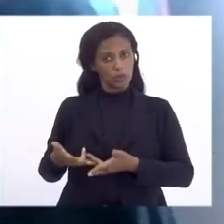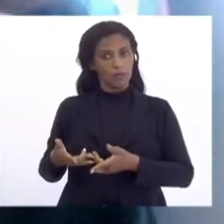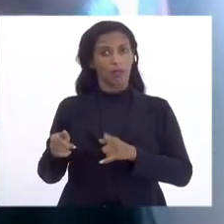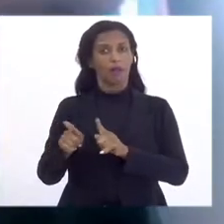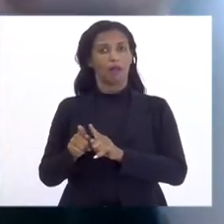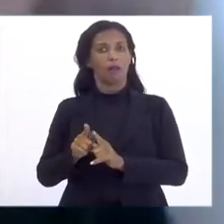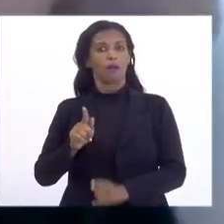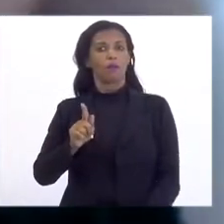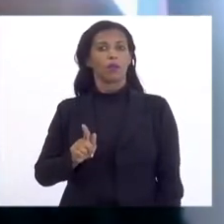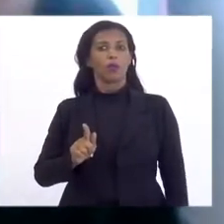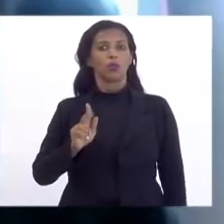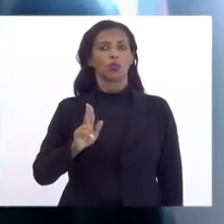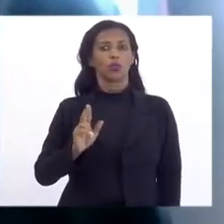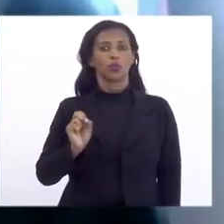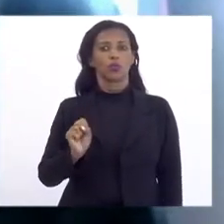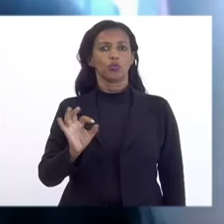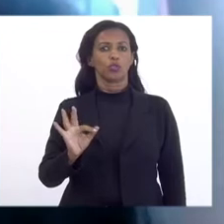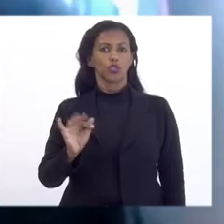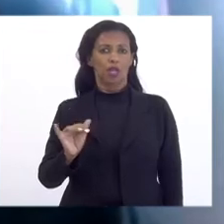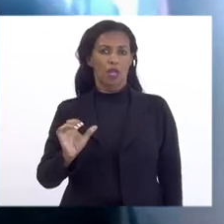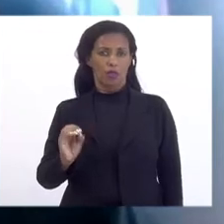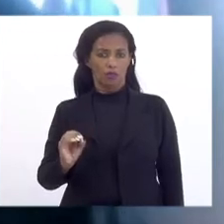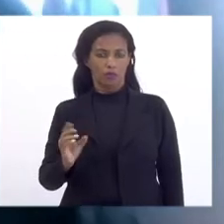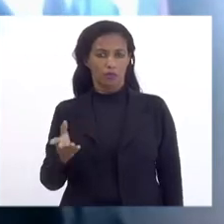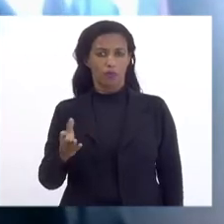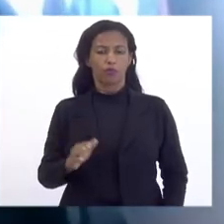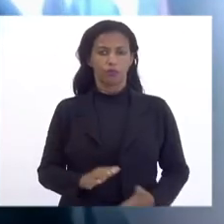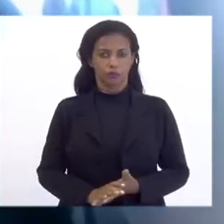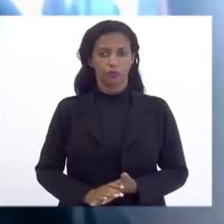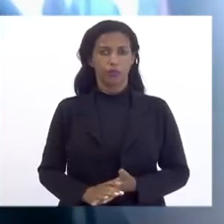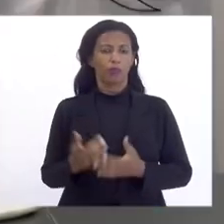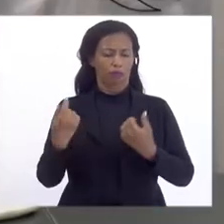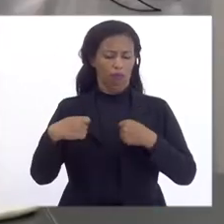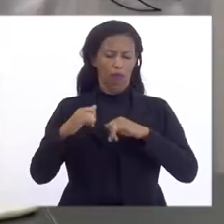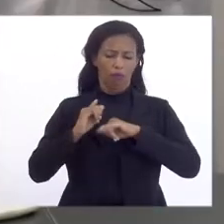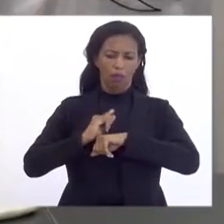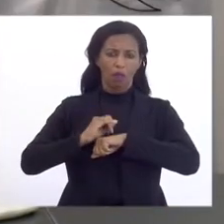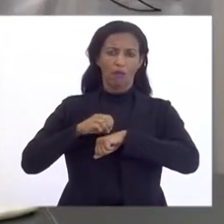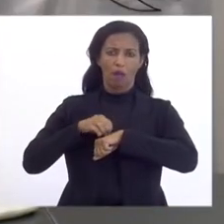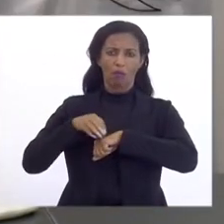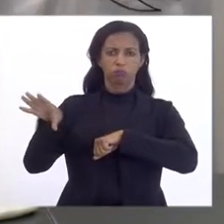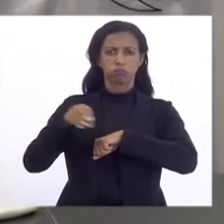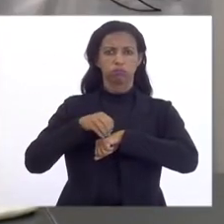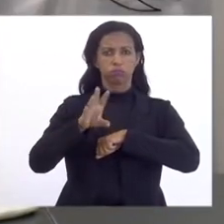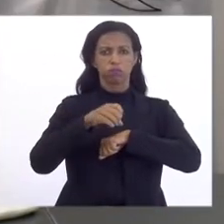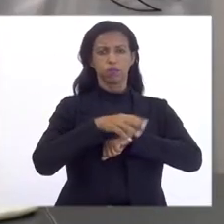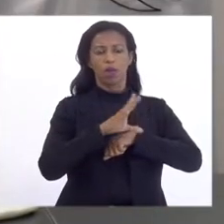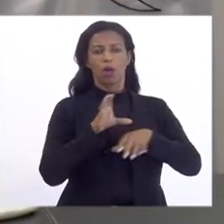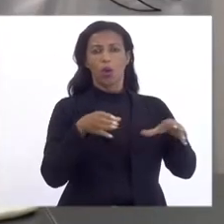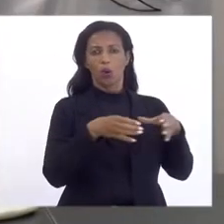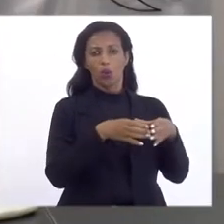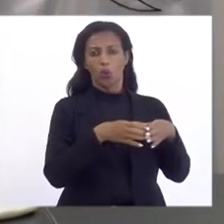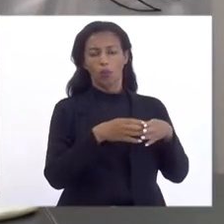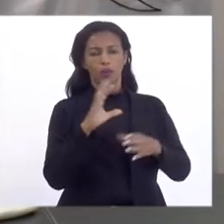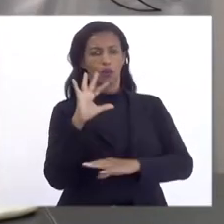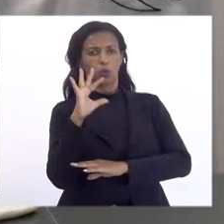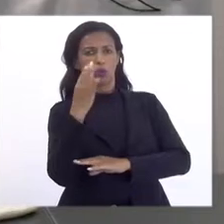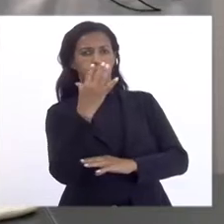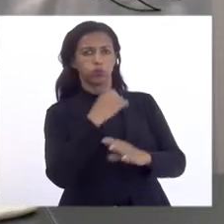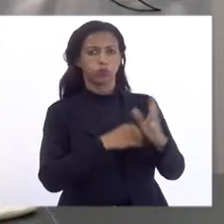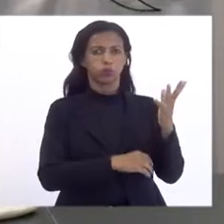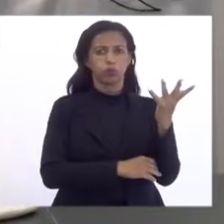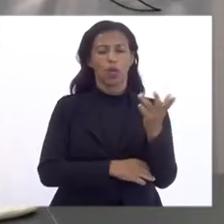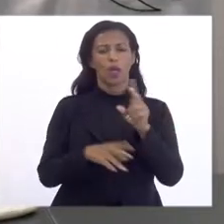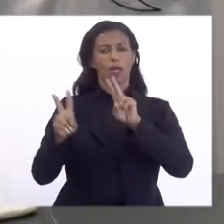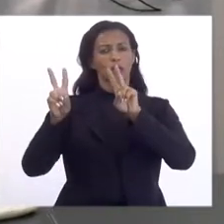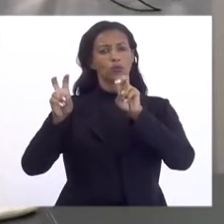Gustavo Schmidt, para ele marcar isso, também. Isso. A gente vai fazer, na verdade, a Comissão de Constituição e Justiça, Comissão de Defesa do Meio Ambiente, Comissão de